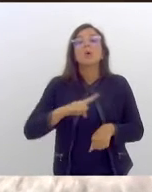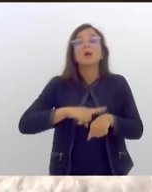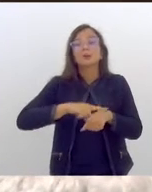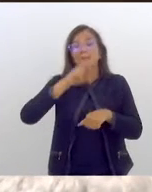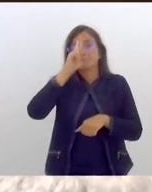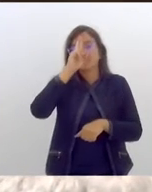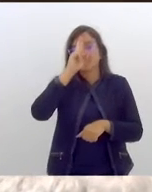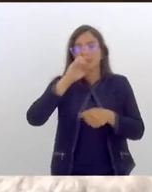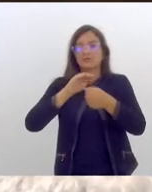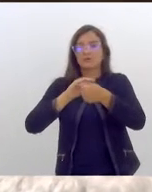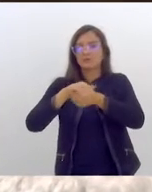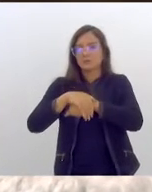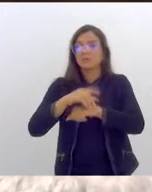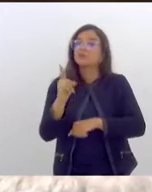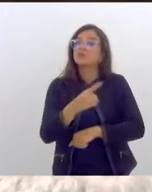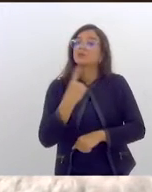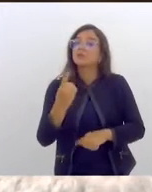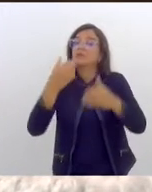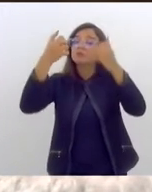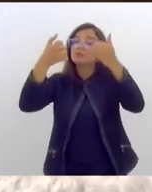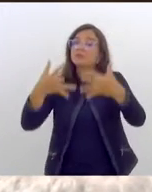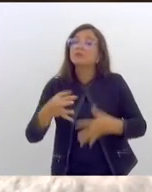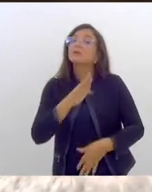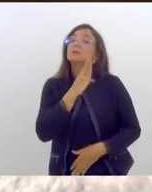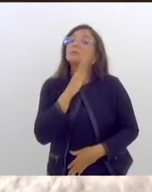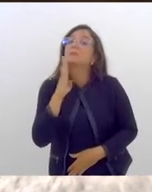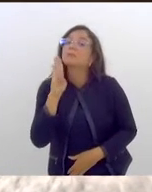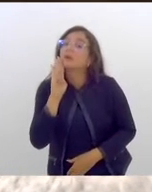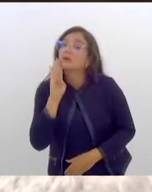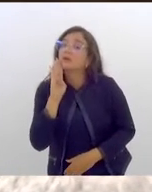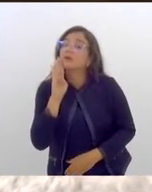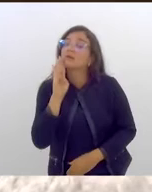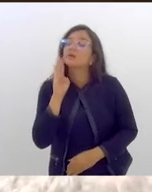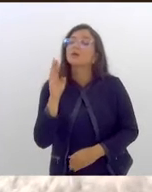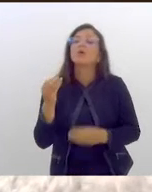evidentemente Tão falando do horário do baile